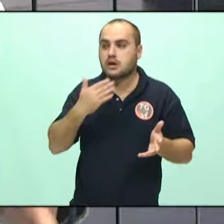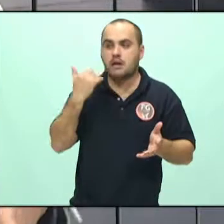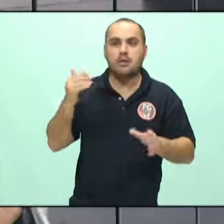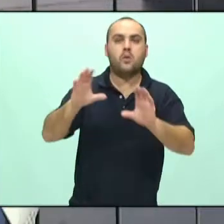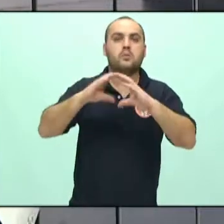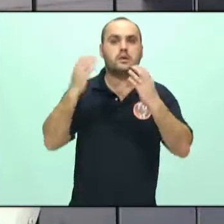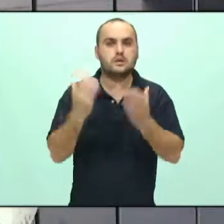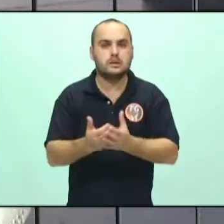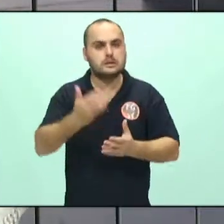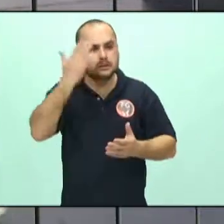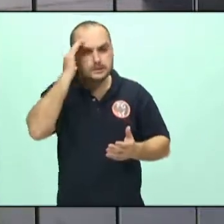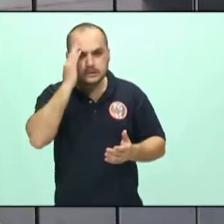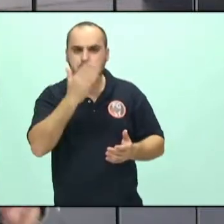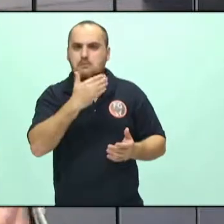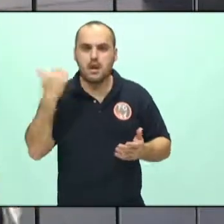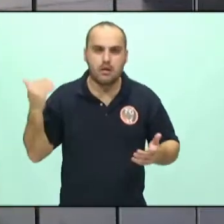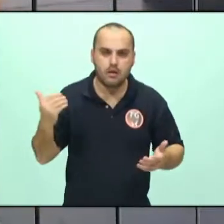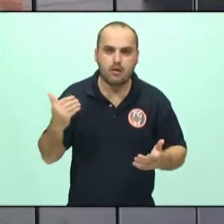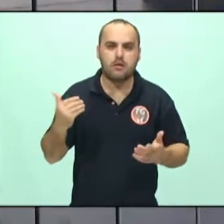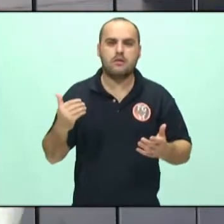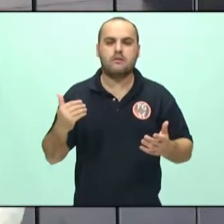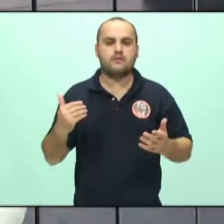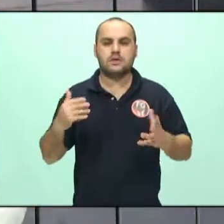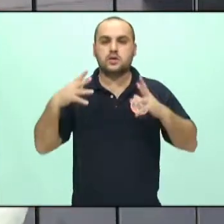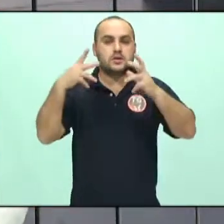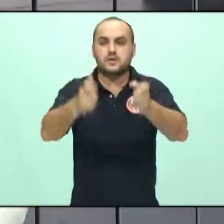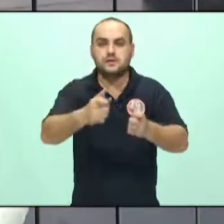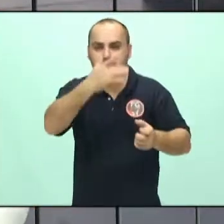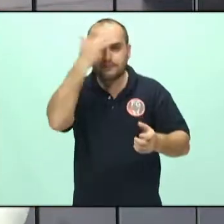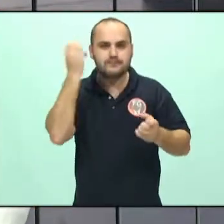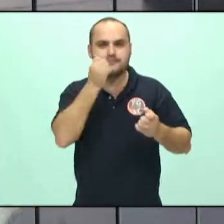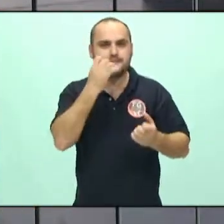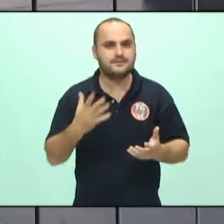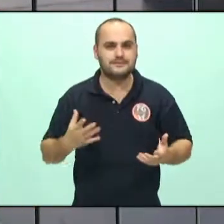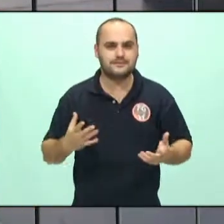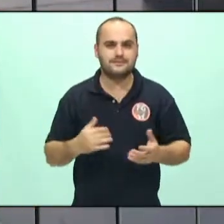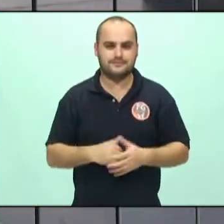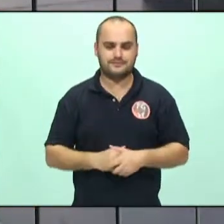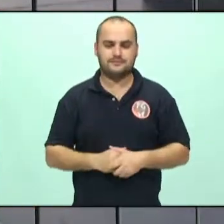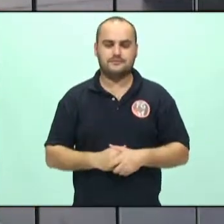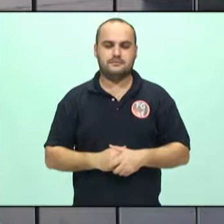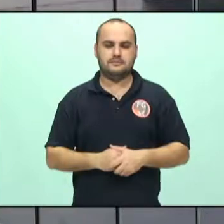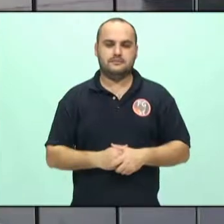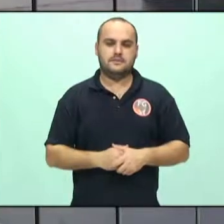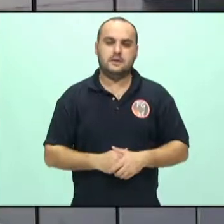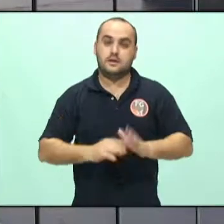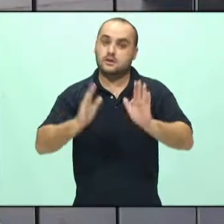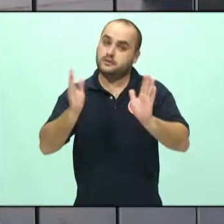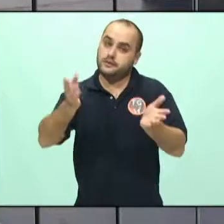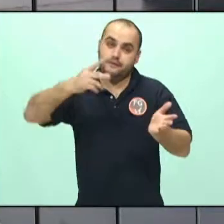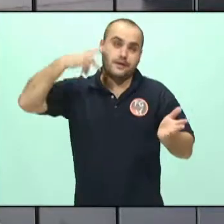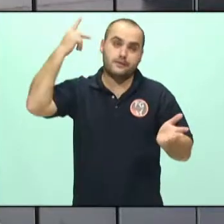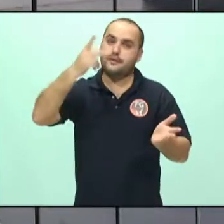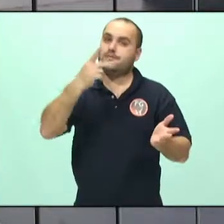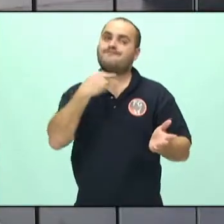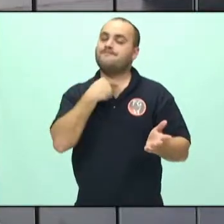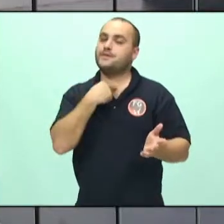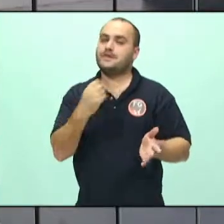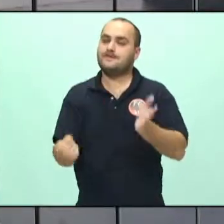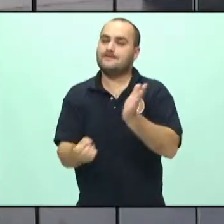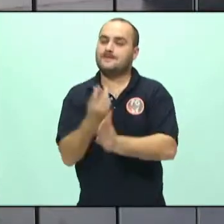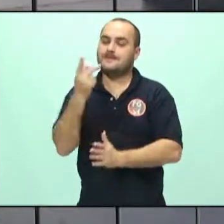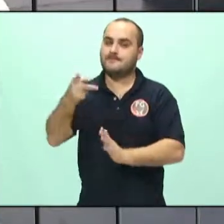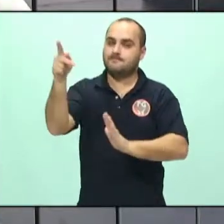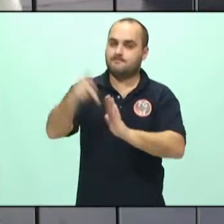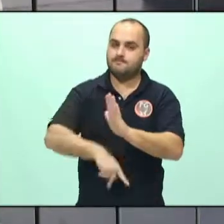vão se conhecer melhor, vão se alimentar melhor, vai ser bom para todo mundo. Aí, como o vereador não pode fazer esse projeto de lei, eu fiz